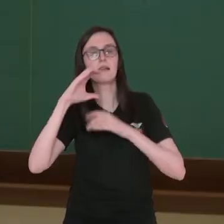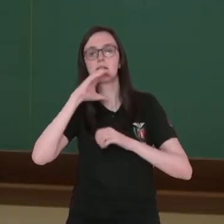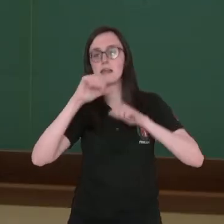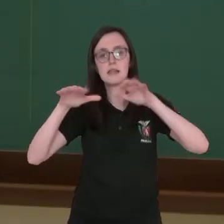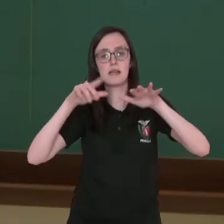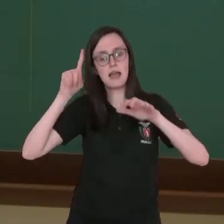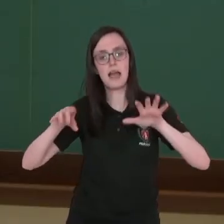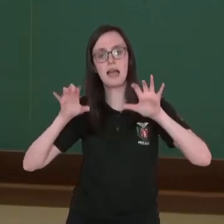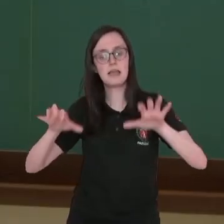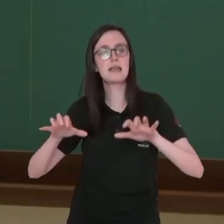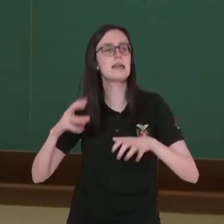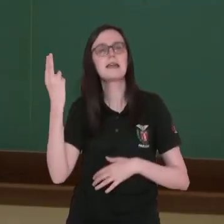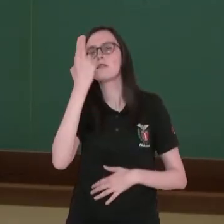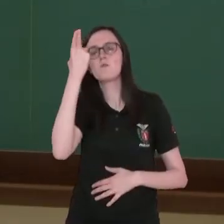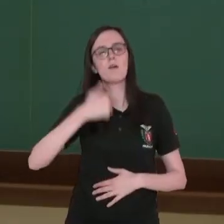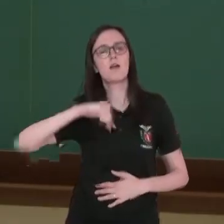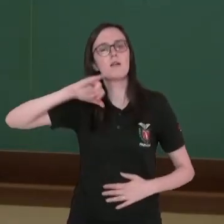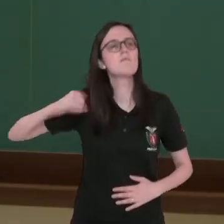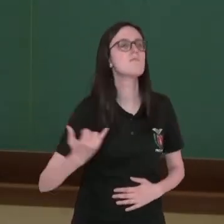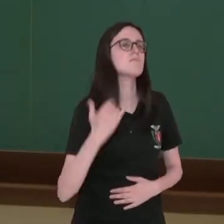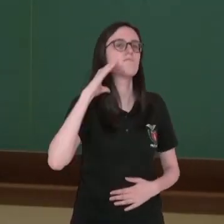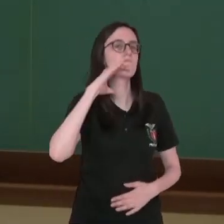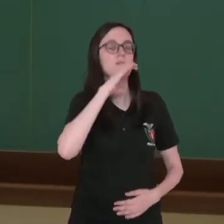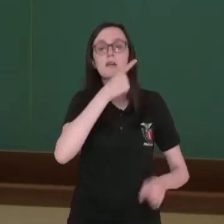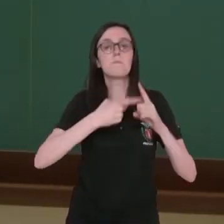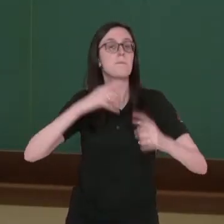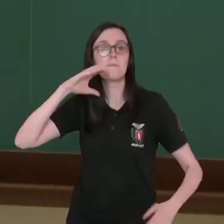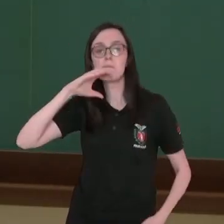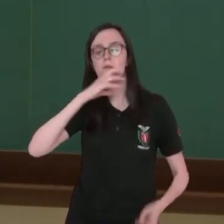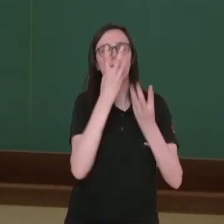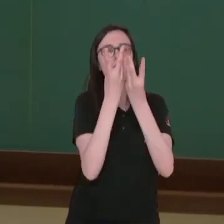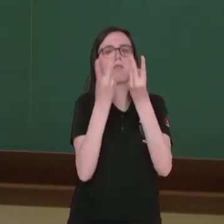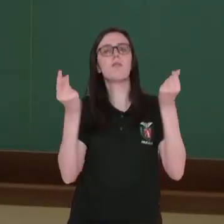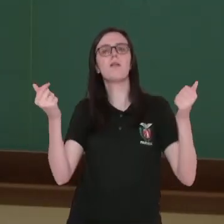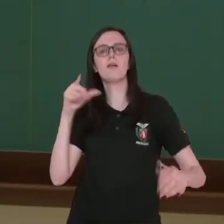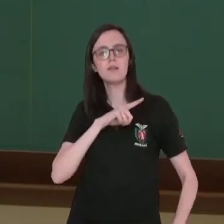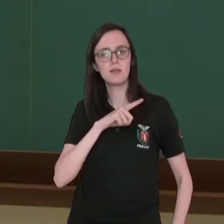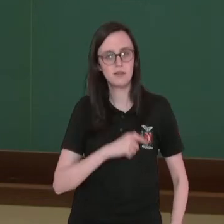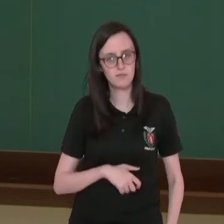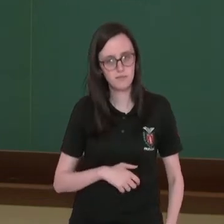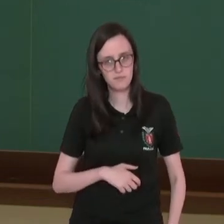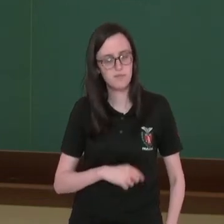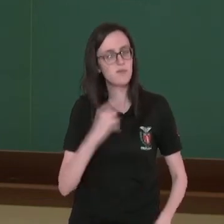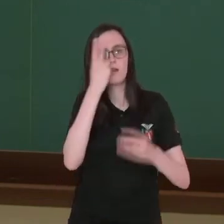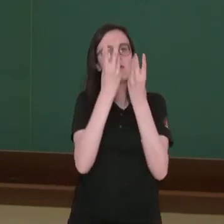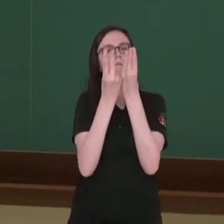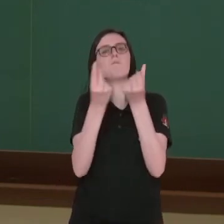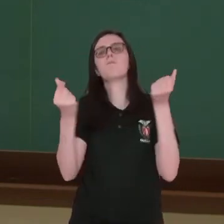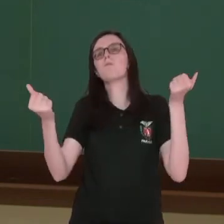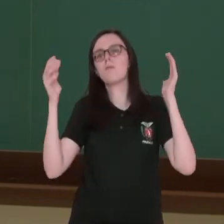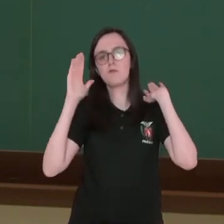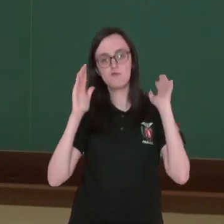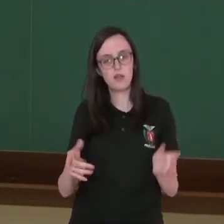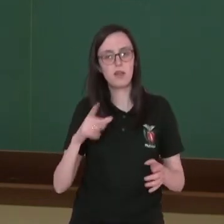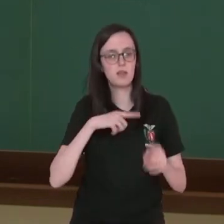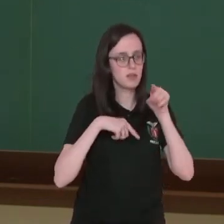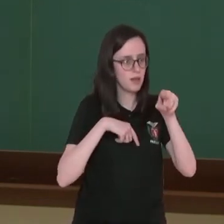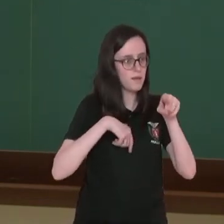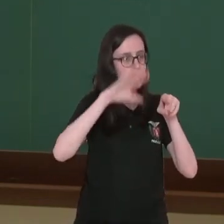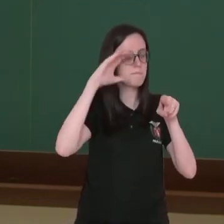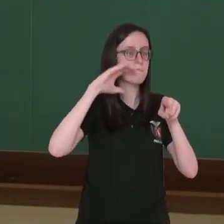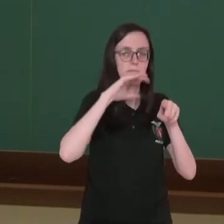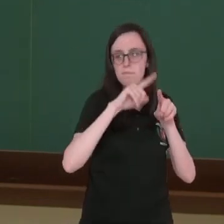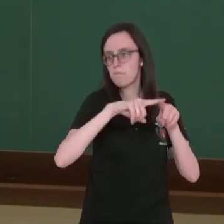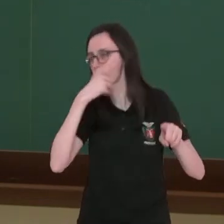enunciado. Não tem como você aproveitar todo o calor, porque o calor ele escapa, tá? Ele flui, pessoal. ele passa de um corpo de maior para outro de menor